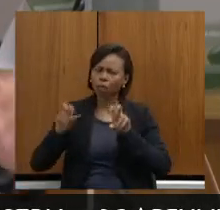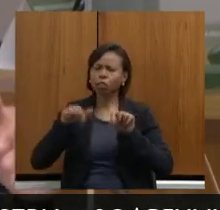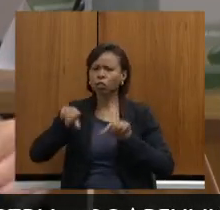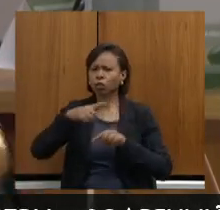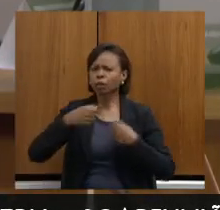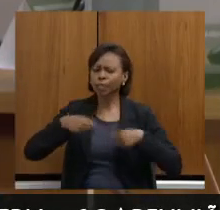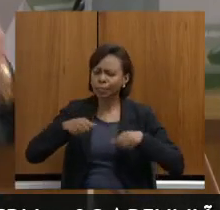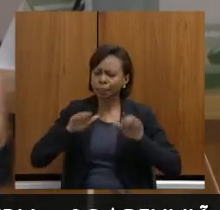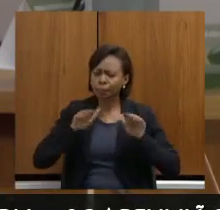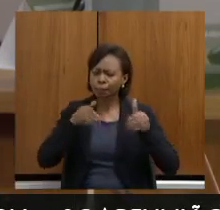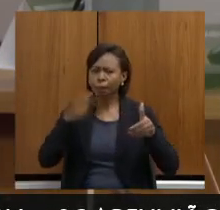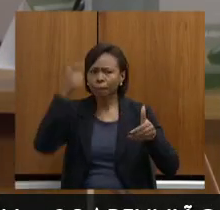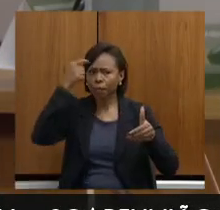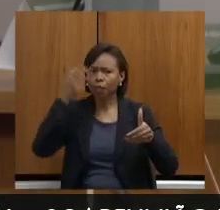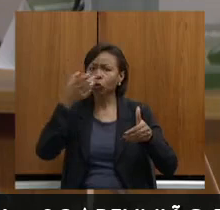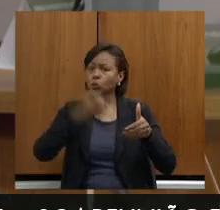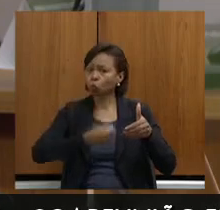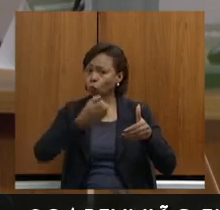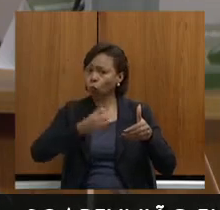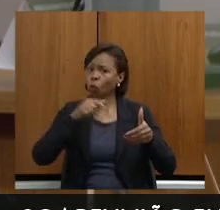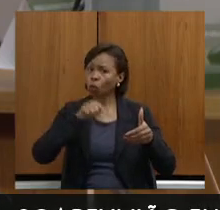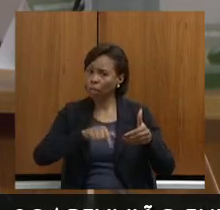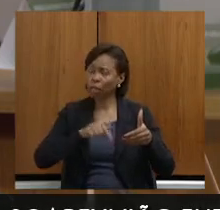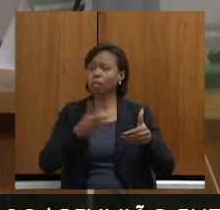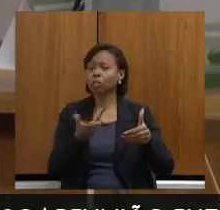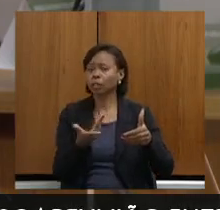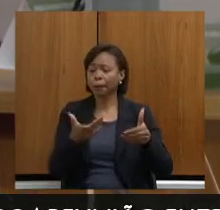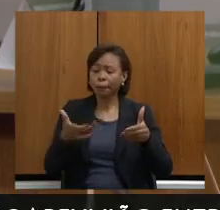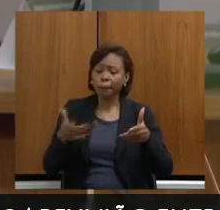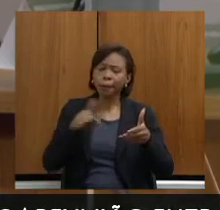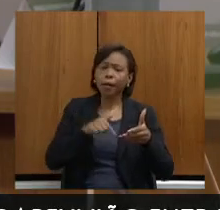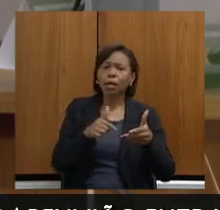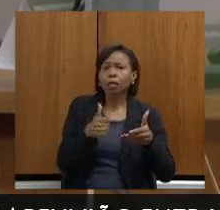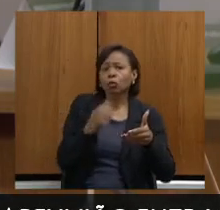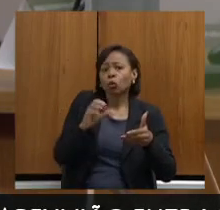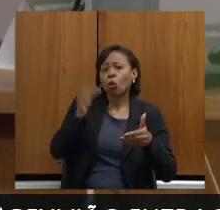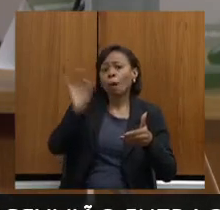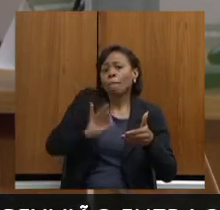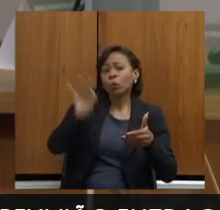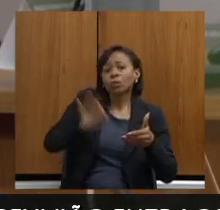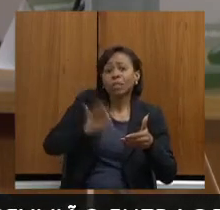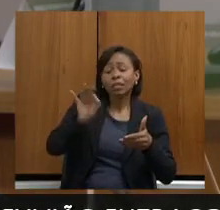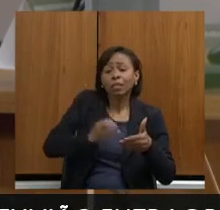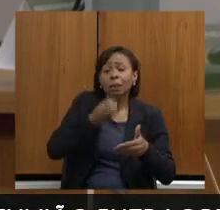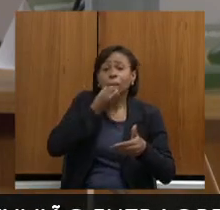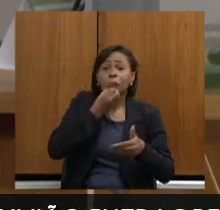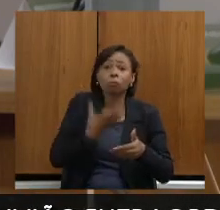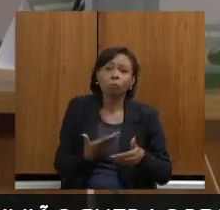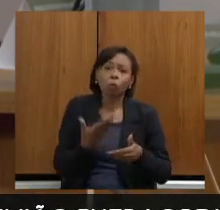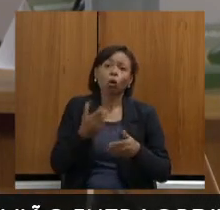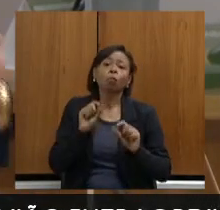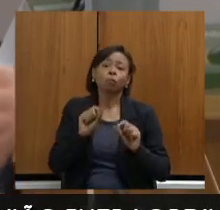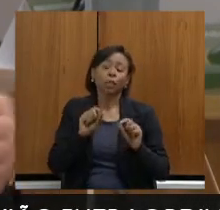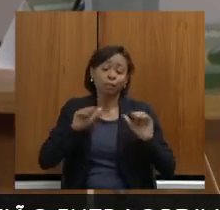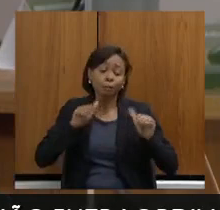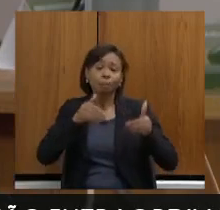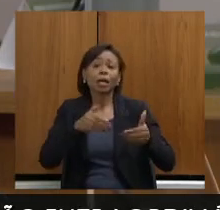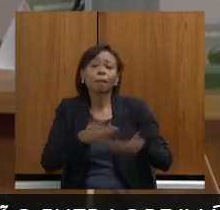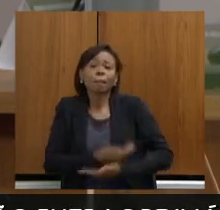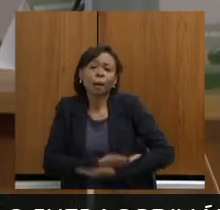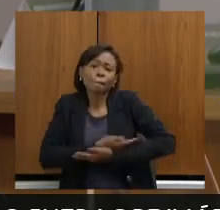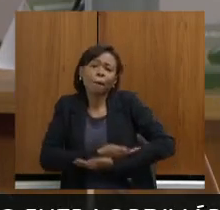o leite fluido Leite adquirido uma porcentagem numa cota x de agricultores familiares leite para